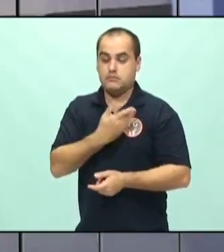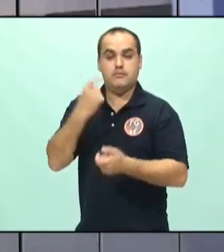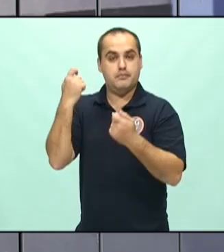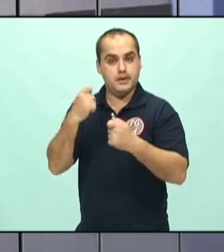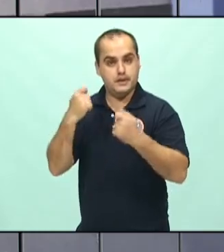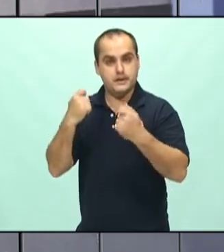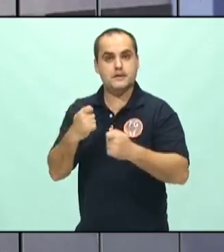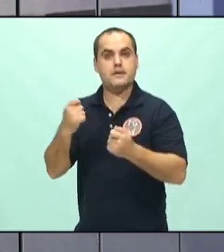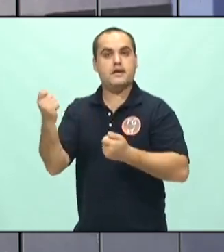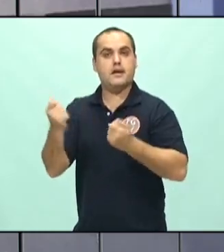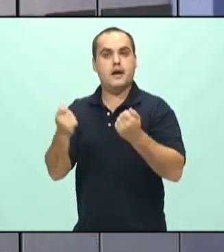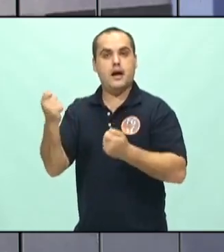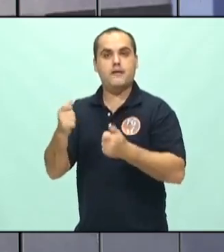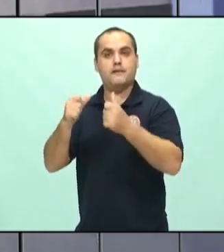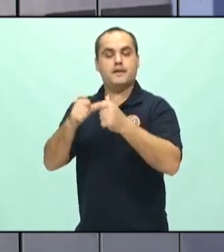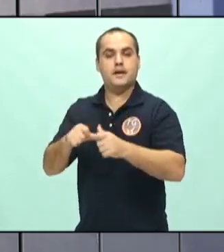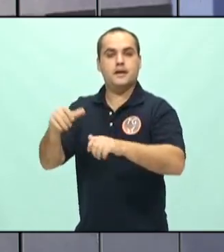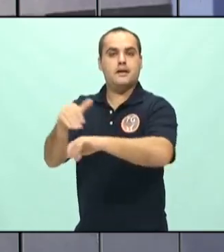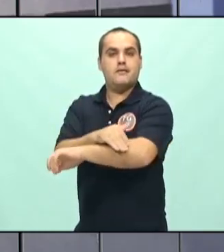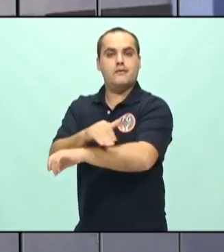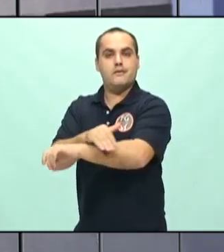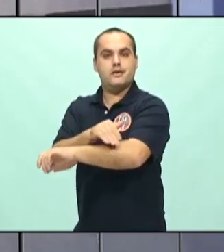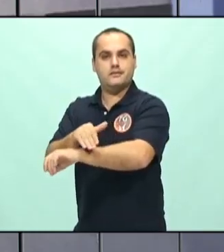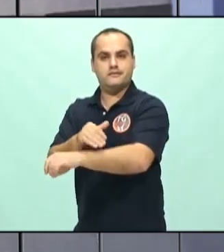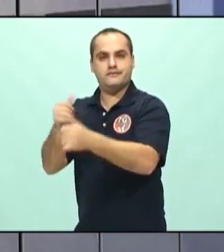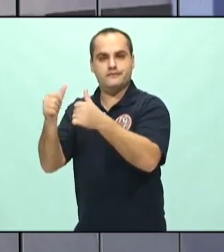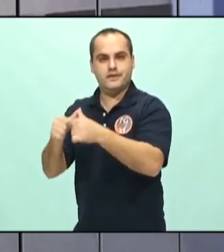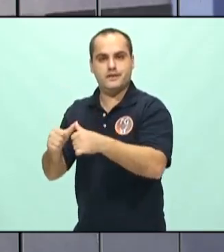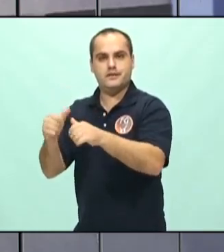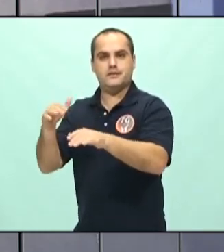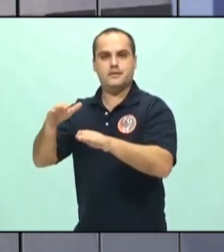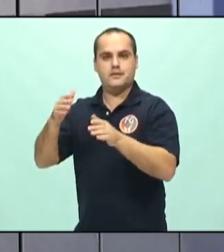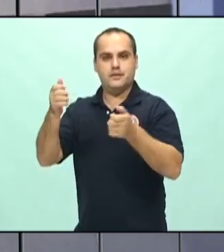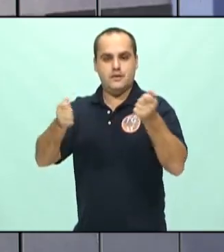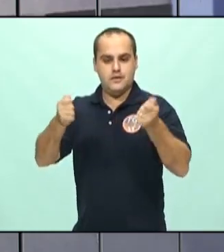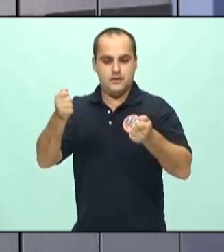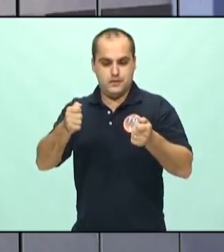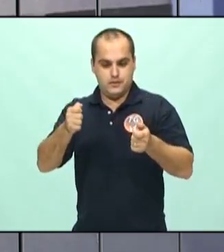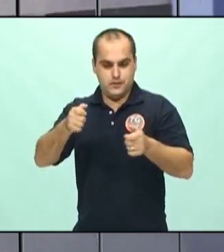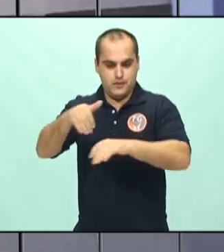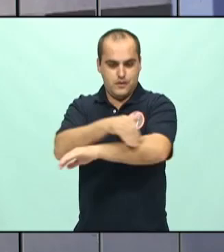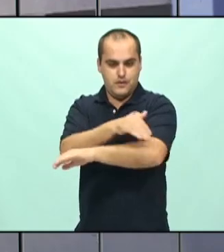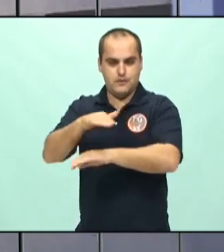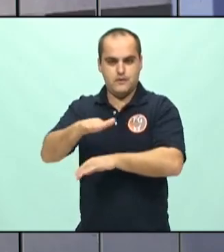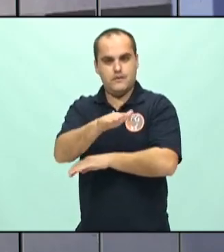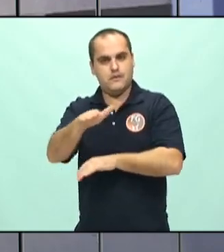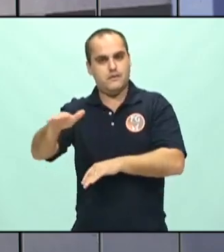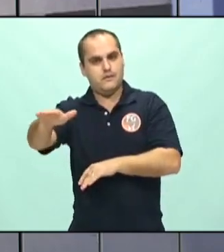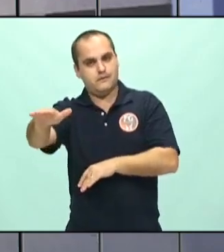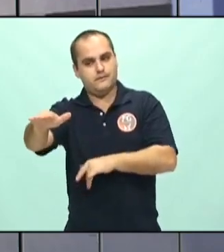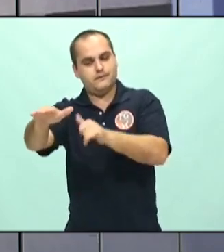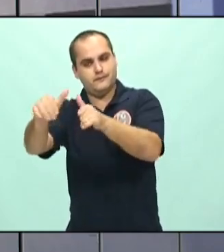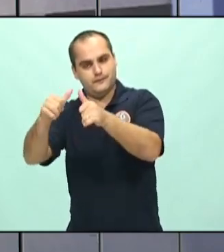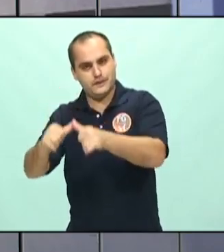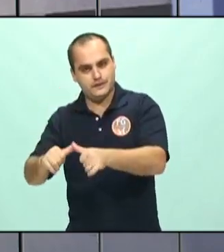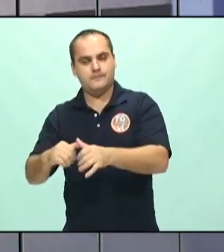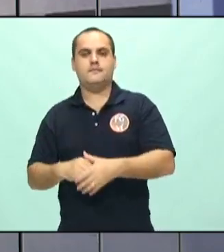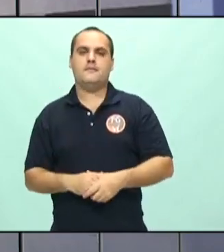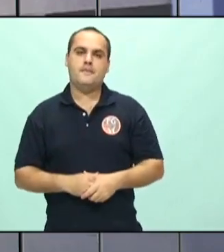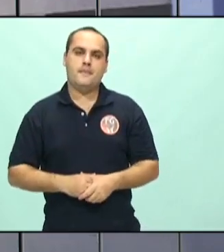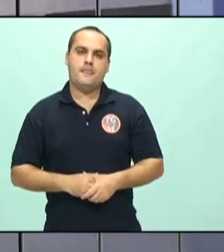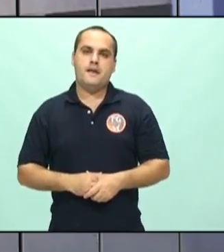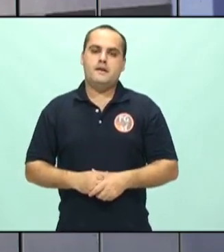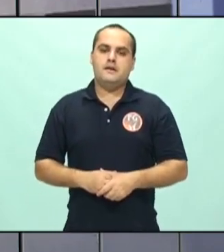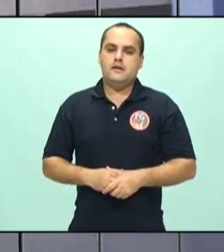é uma largura da estrada é péssima né então o que eu tô te falando propondo para o governo é mais